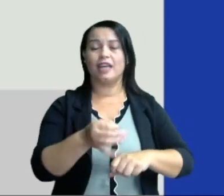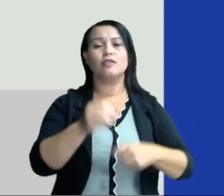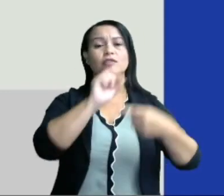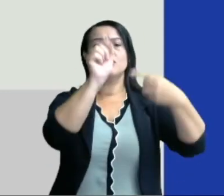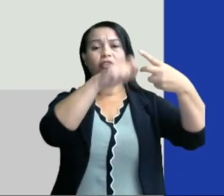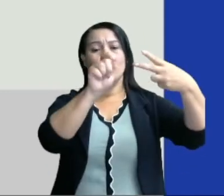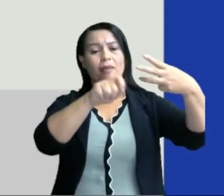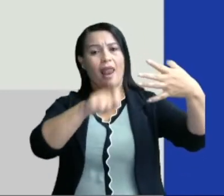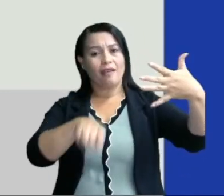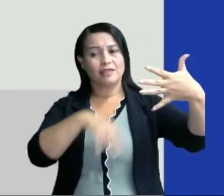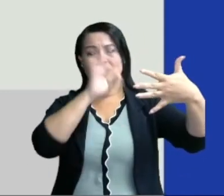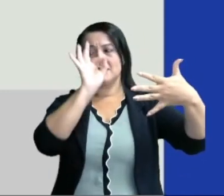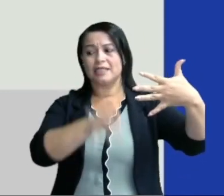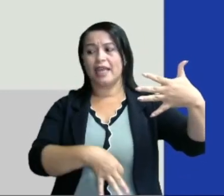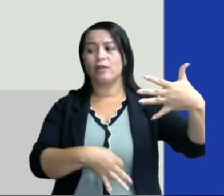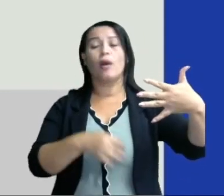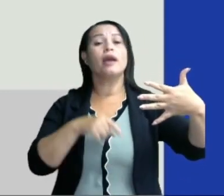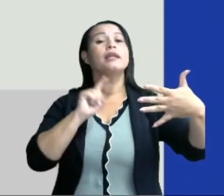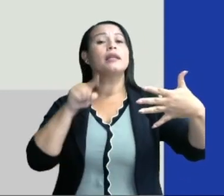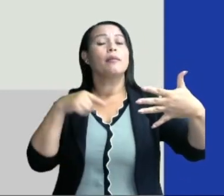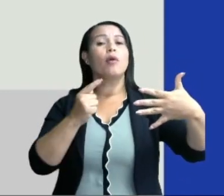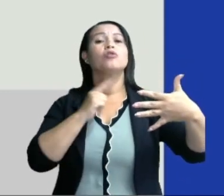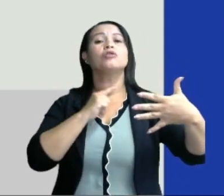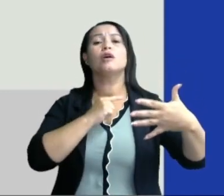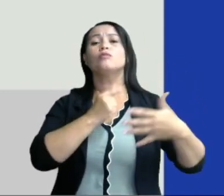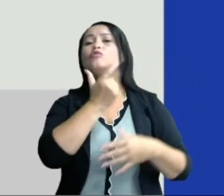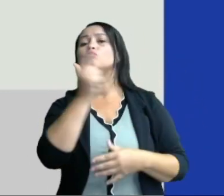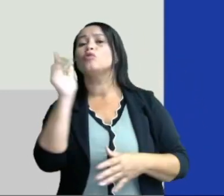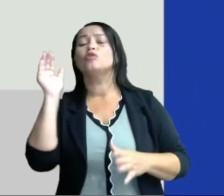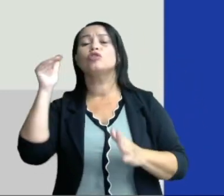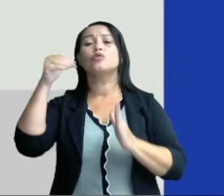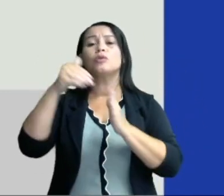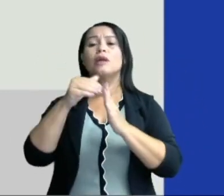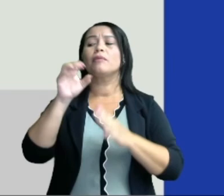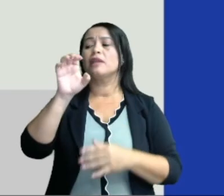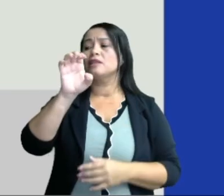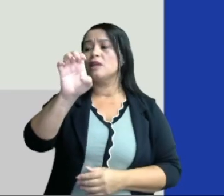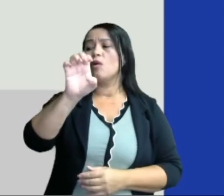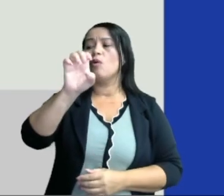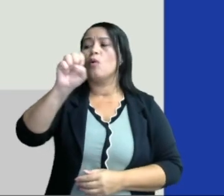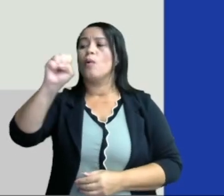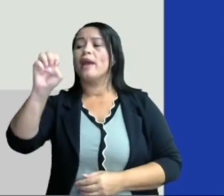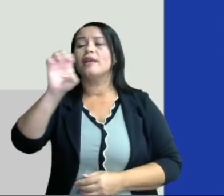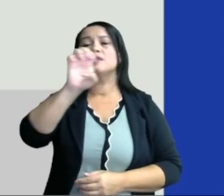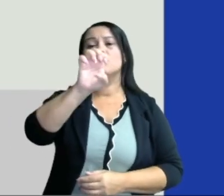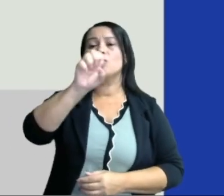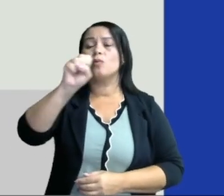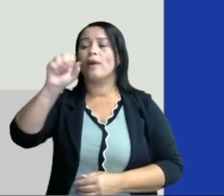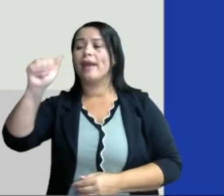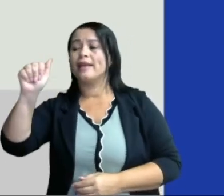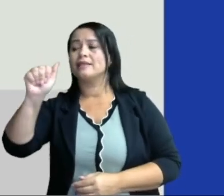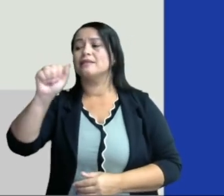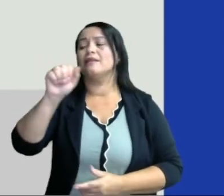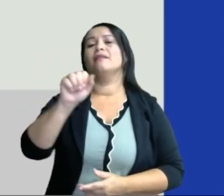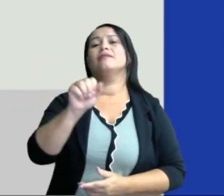essas palavras. Tá? Aqui a gente tem palavras com terminações ex, com terminação ESA.